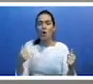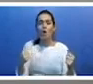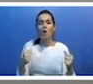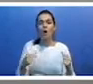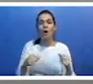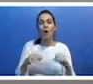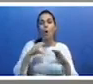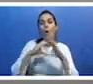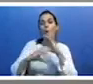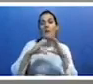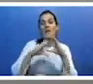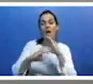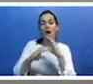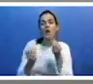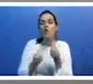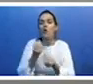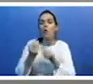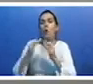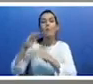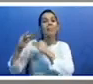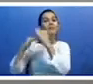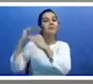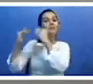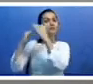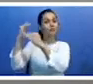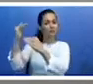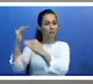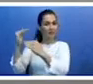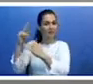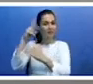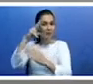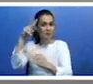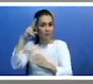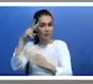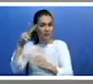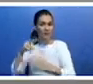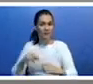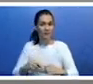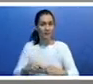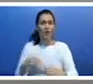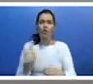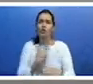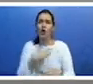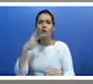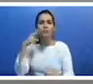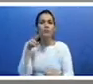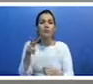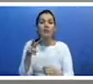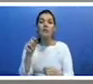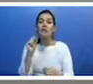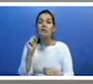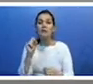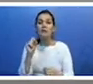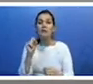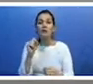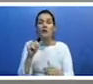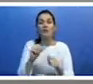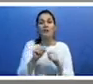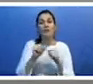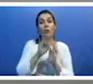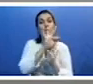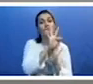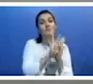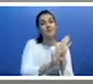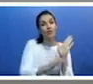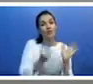comunicação e como eles foram se desenvolvendo ao longo do tempo, ao longo da história. Então, nós vamos ver aqui, se nós formos montar um texto